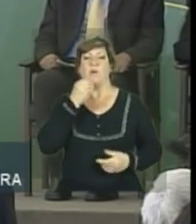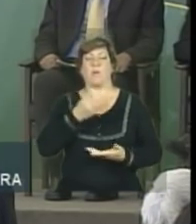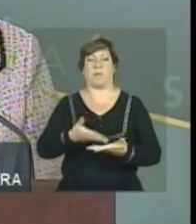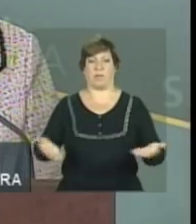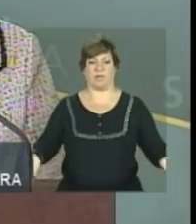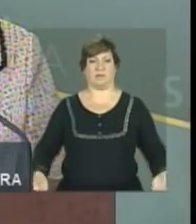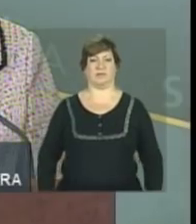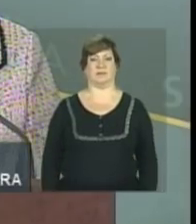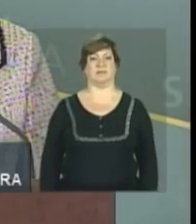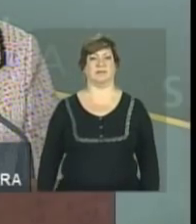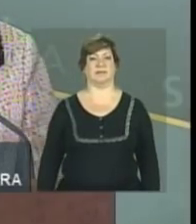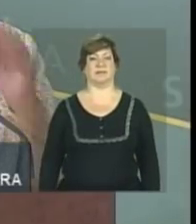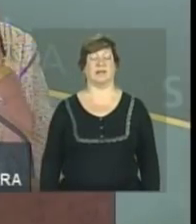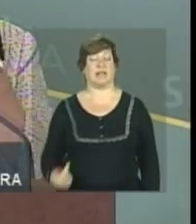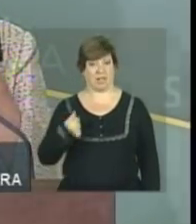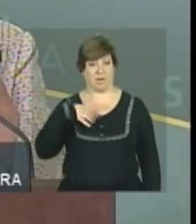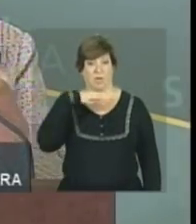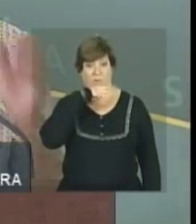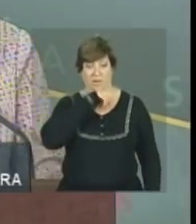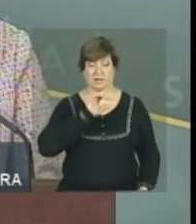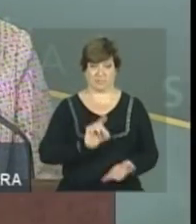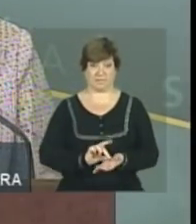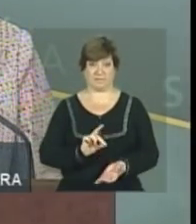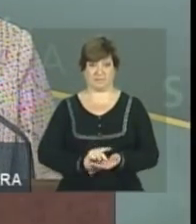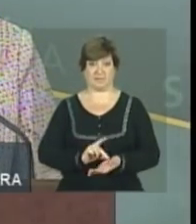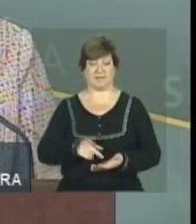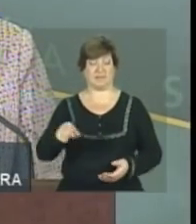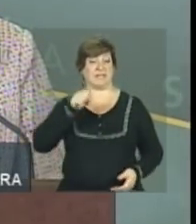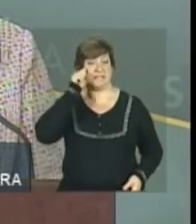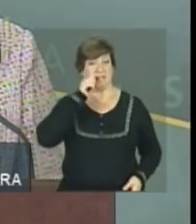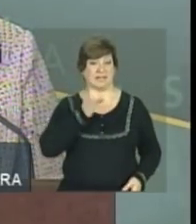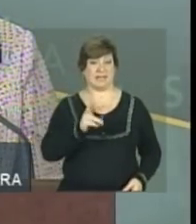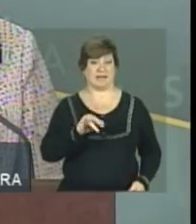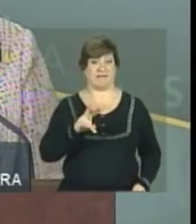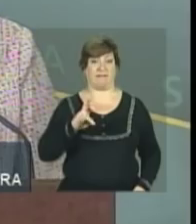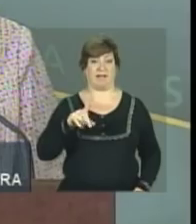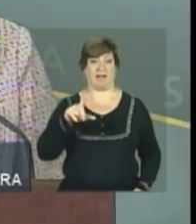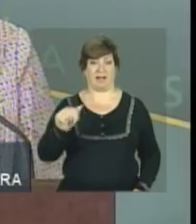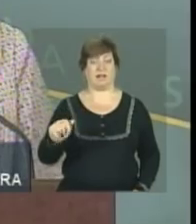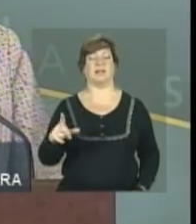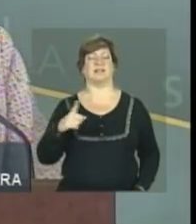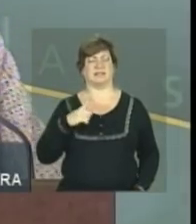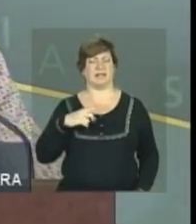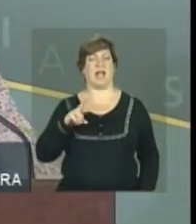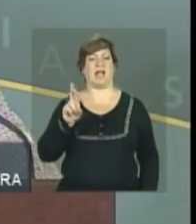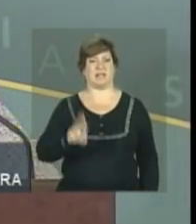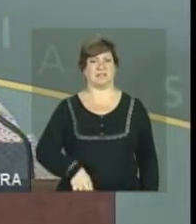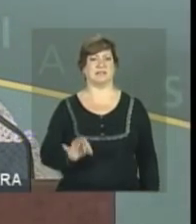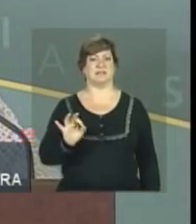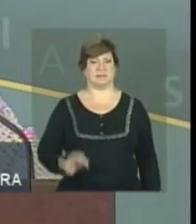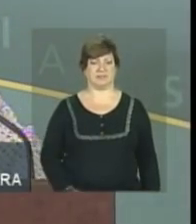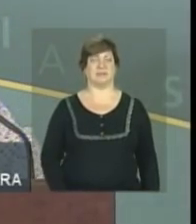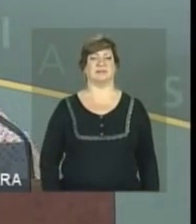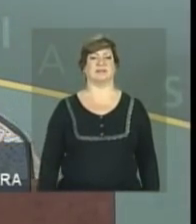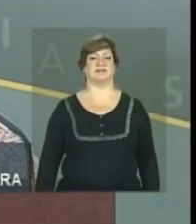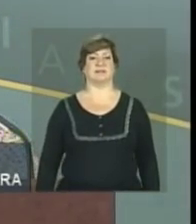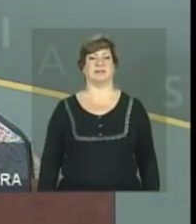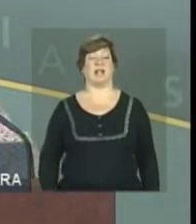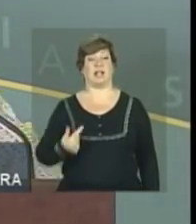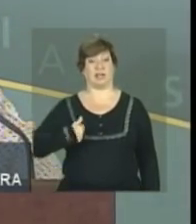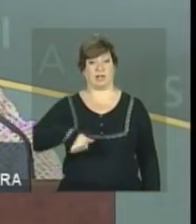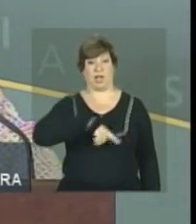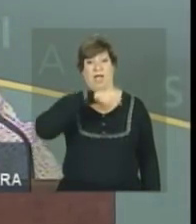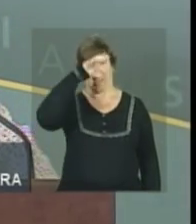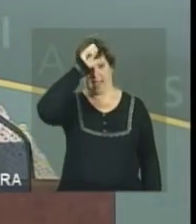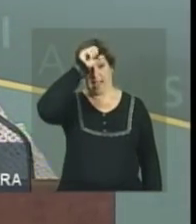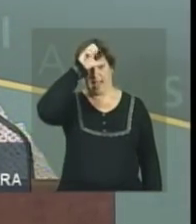oportunidades. Acho que, de fato, o senador Crivella tem toda a razão. A gente